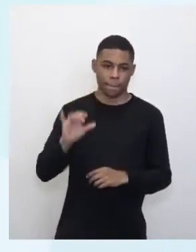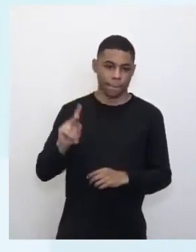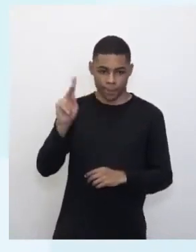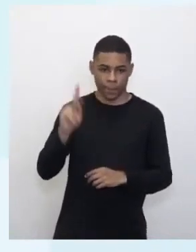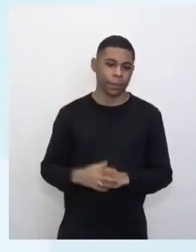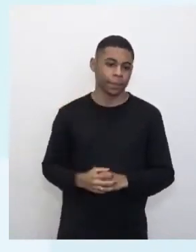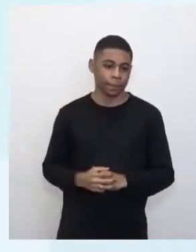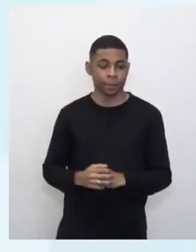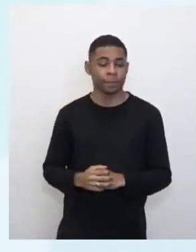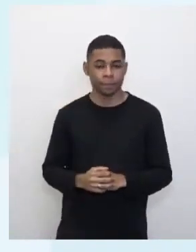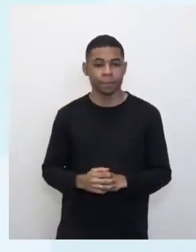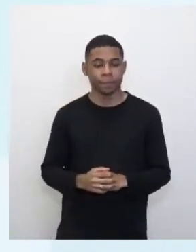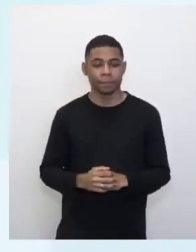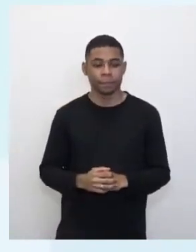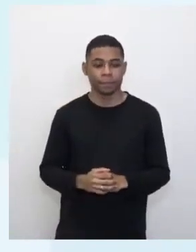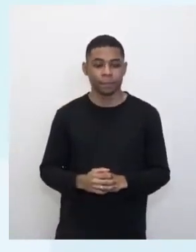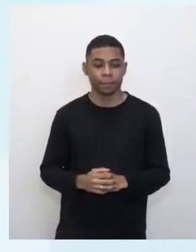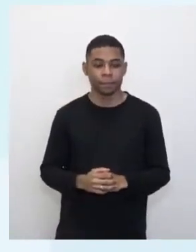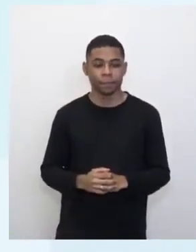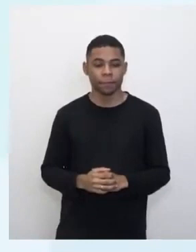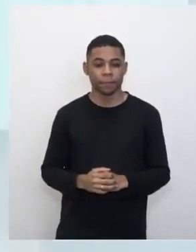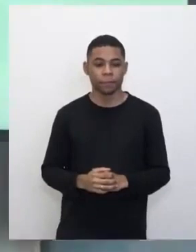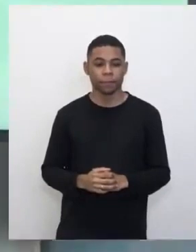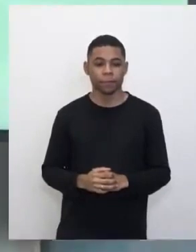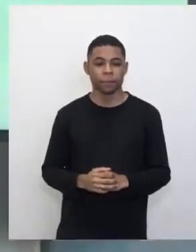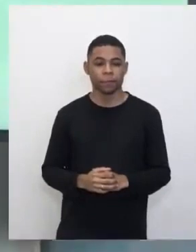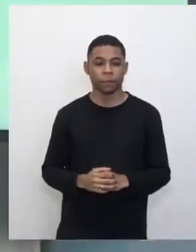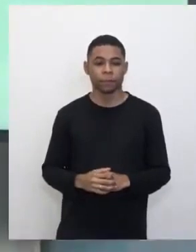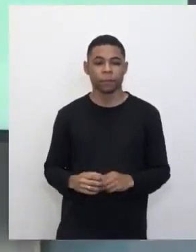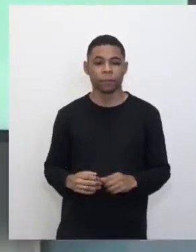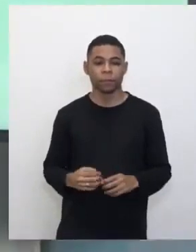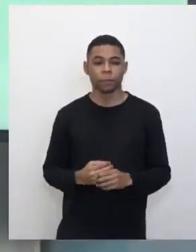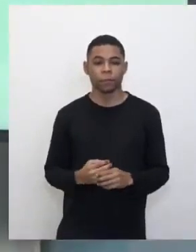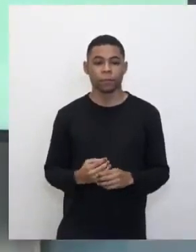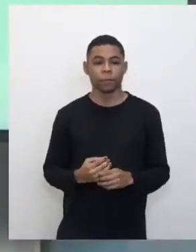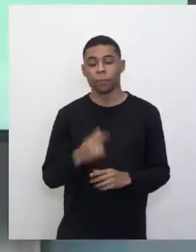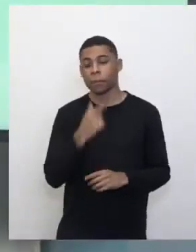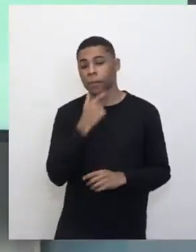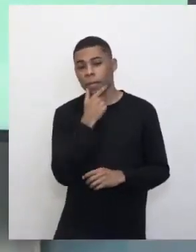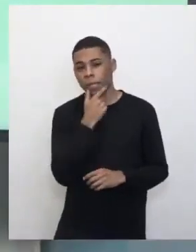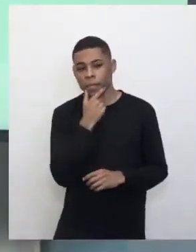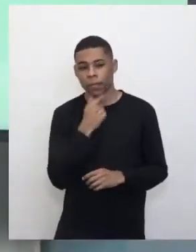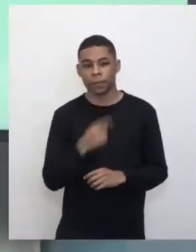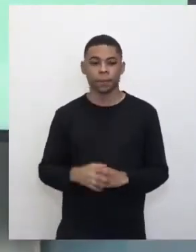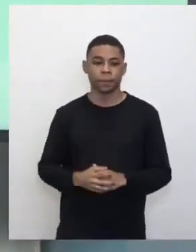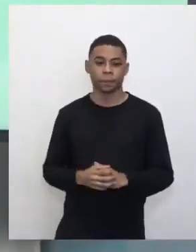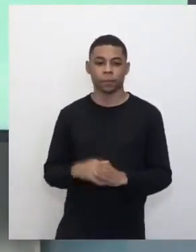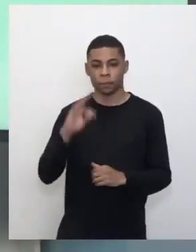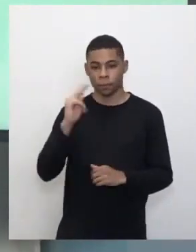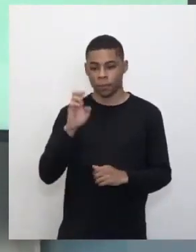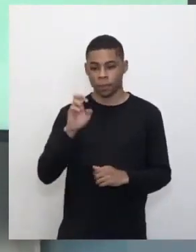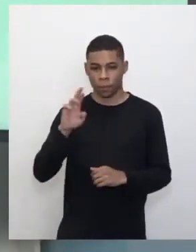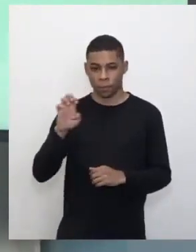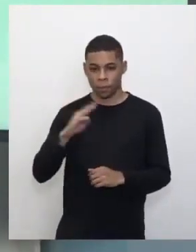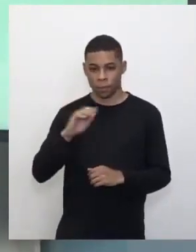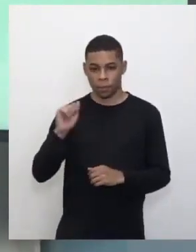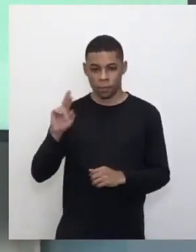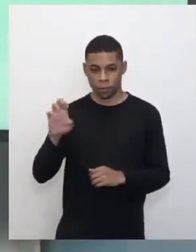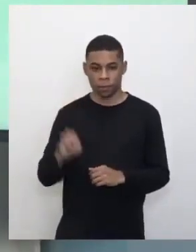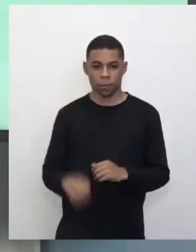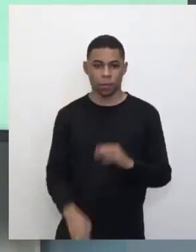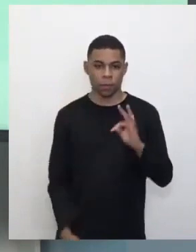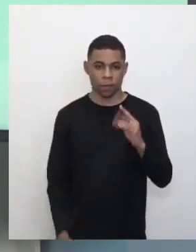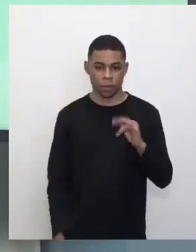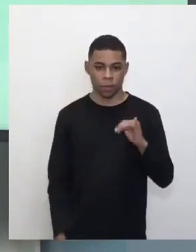indicar opções, a gente vai precisar desses marcadores textuais. In English, they are either or, neither nor. E a gente